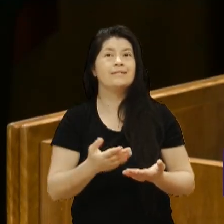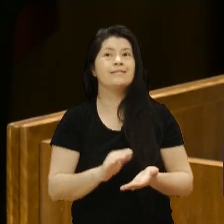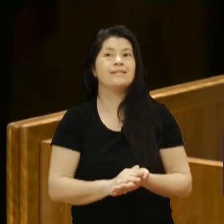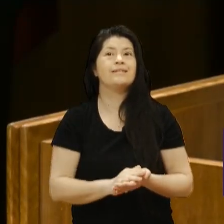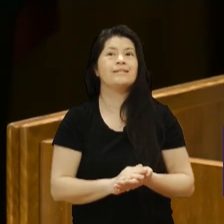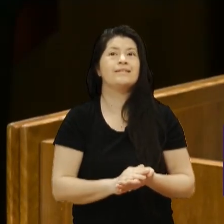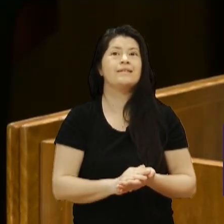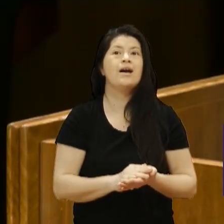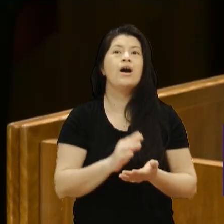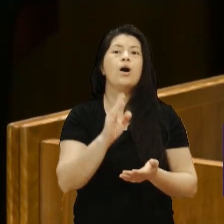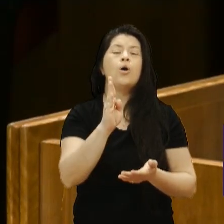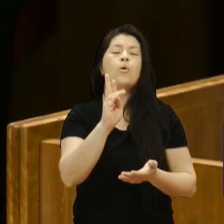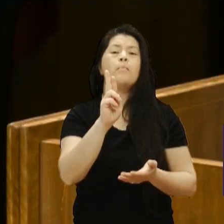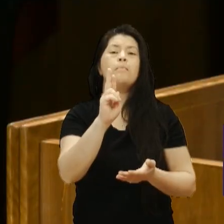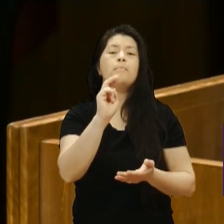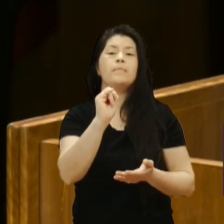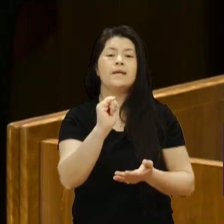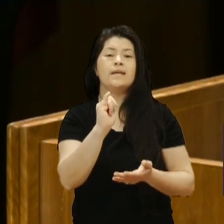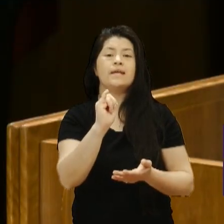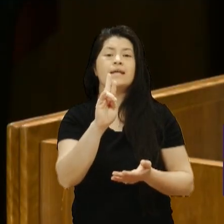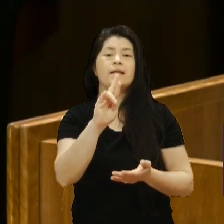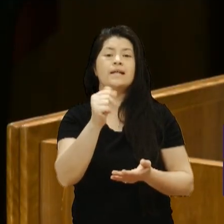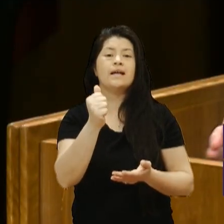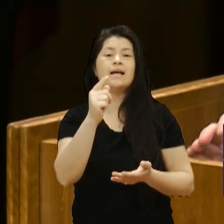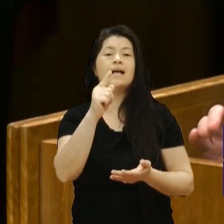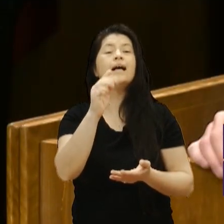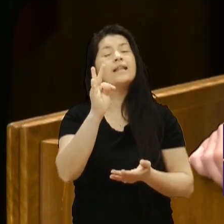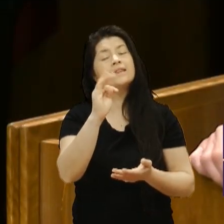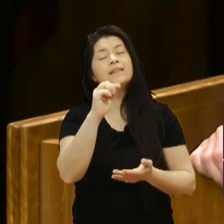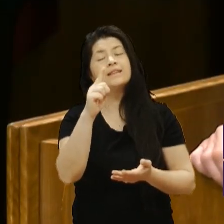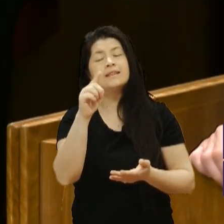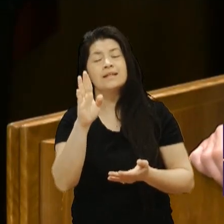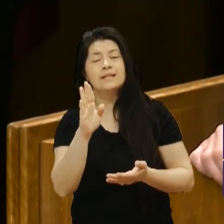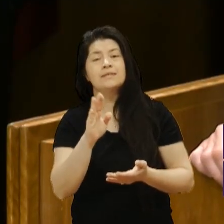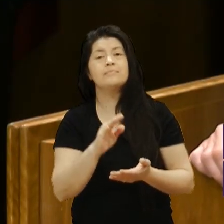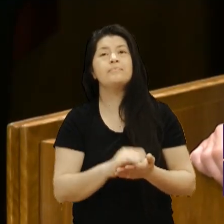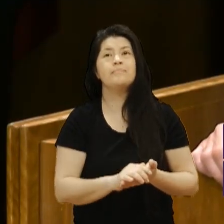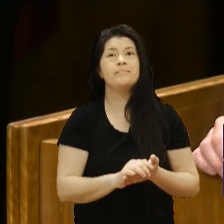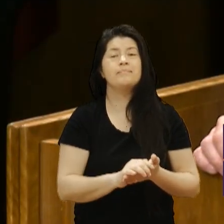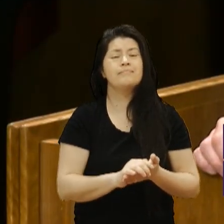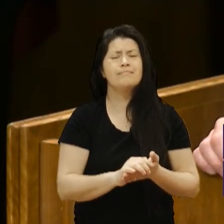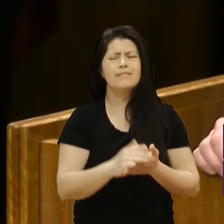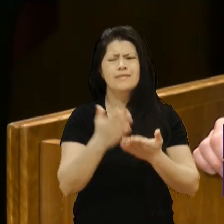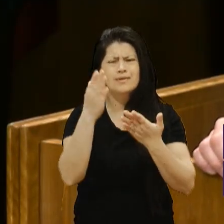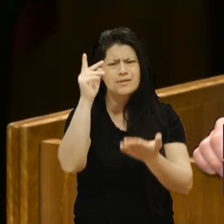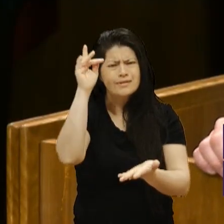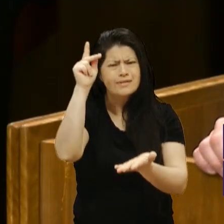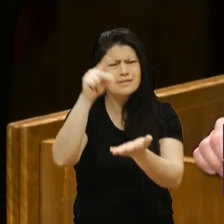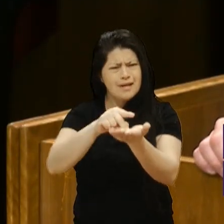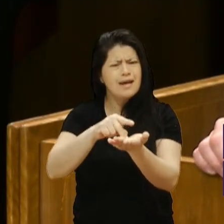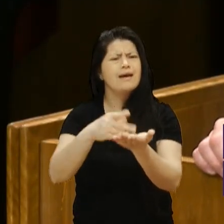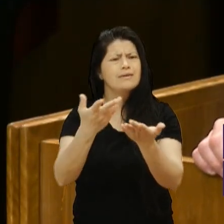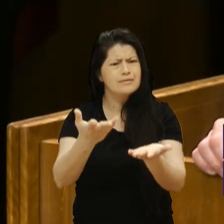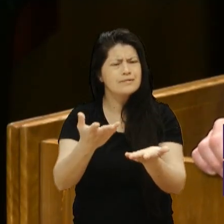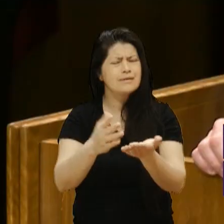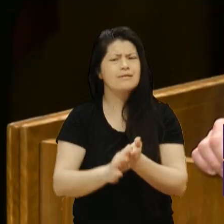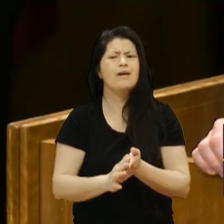numa homenagem bela para uma empresa longeva de Caxias e que faz parte da história de todos nós,